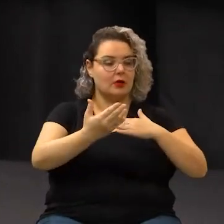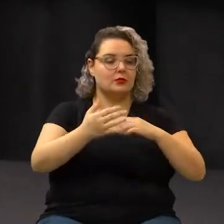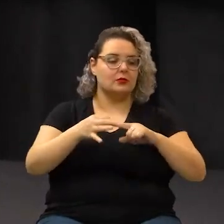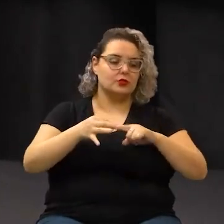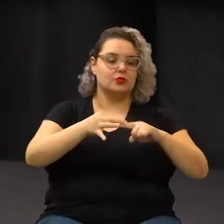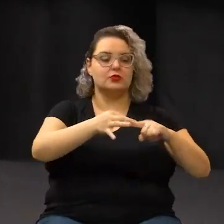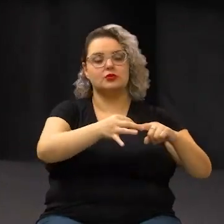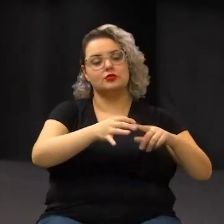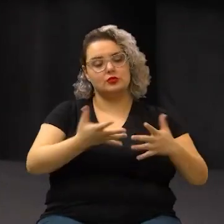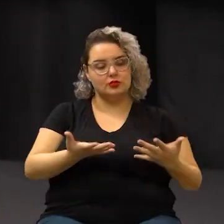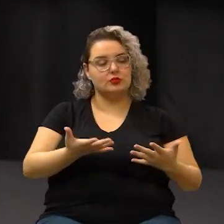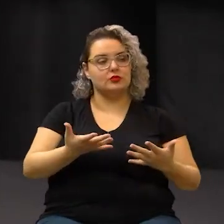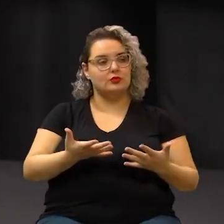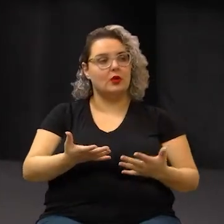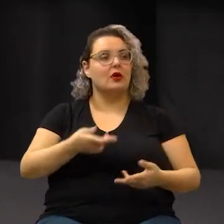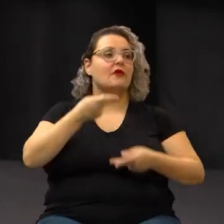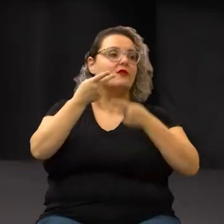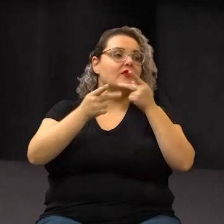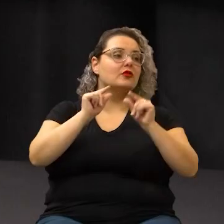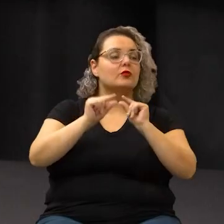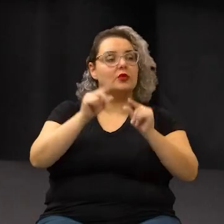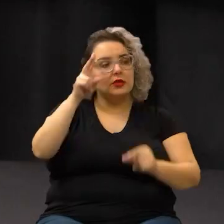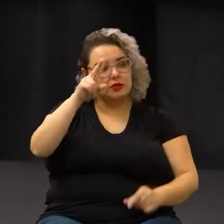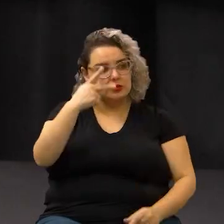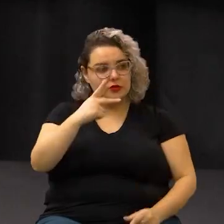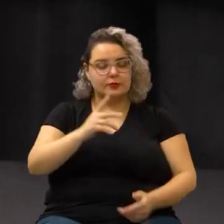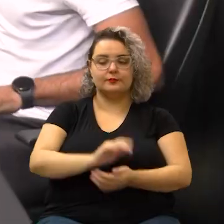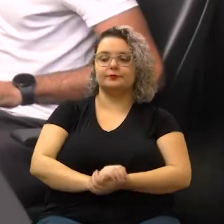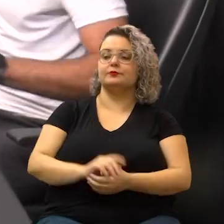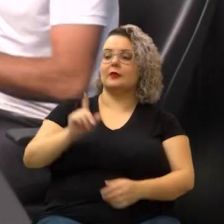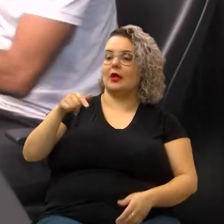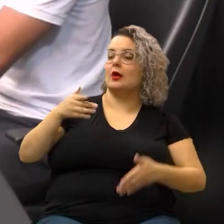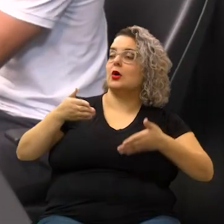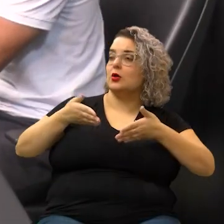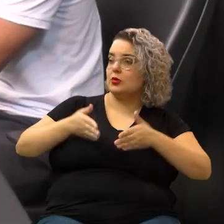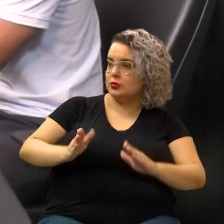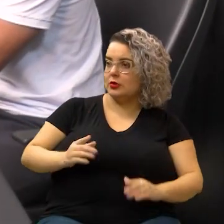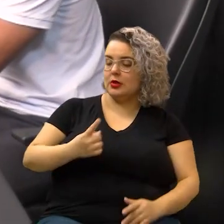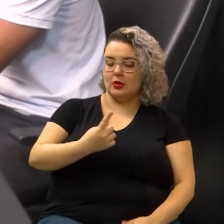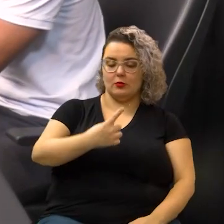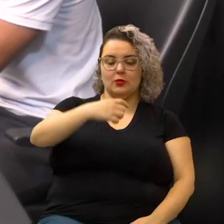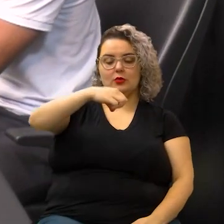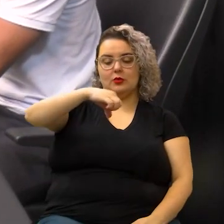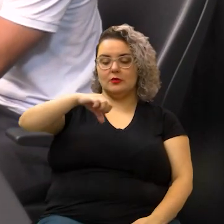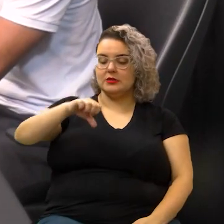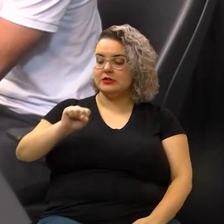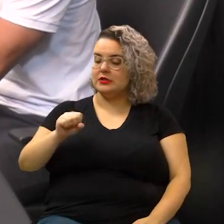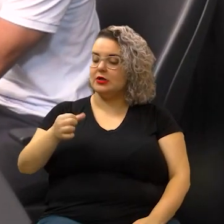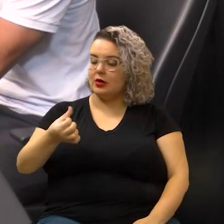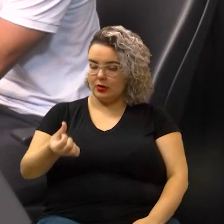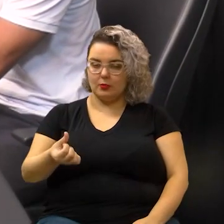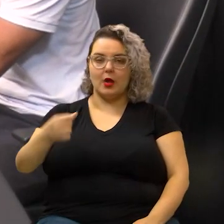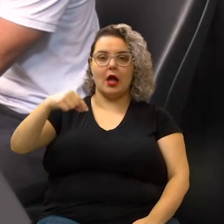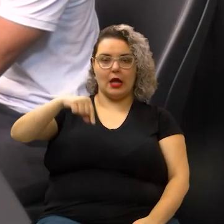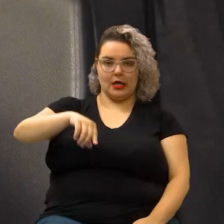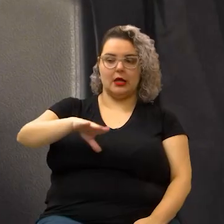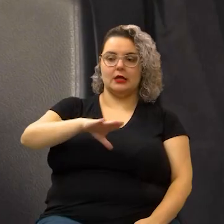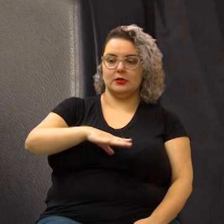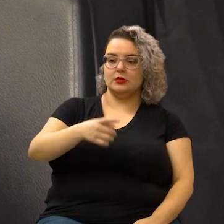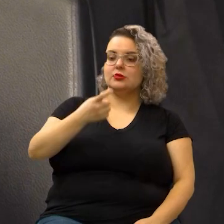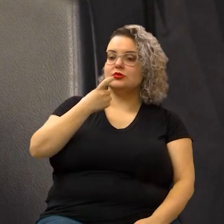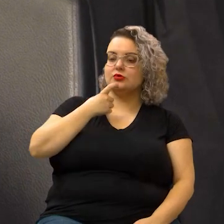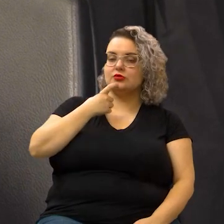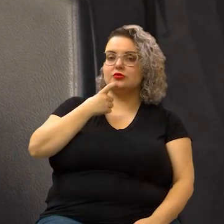do distrito do Campo Grande? Conta um pouquinho da sua história pra gente. É assim, Mirna, nasci em 1986 aqui em Campinas,